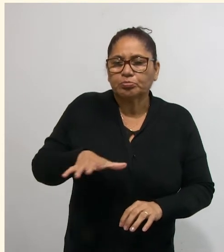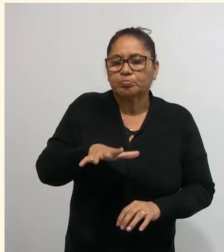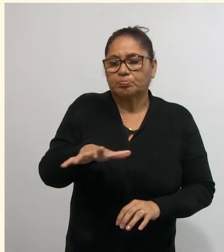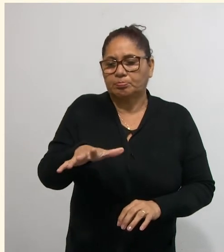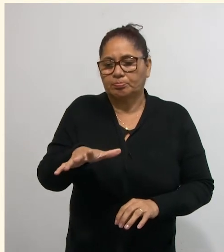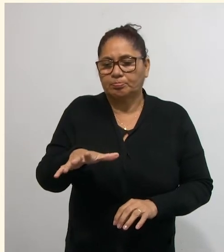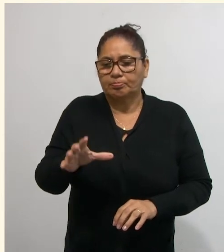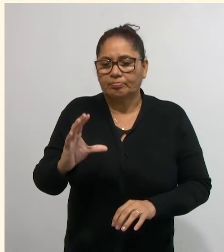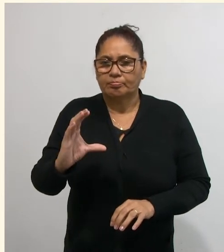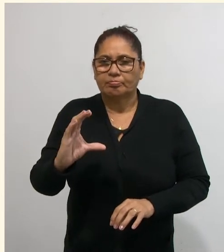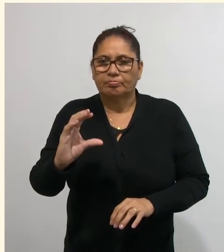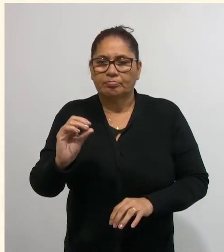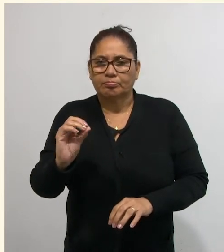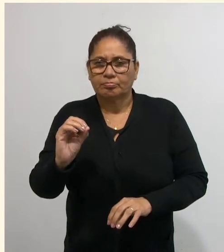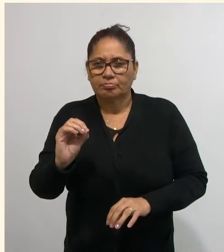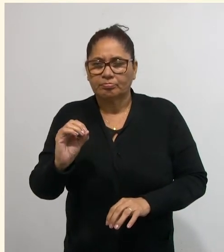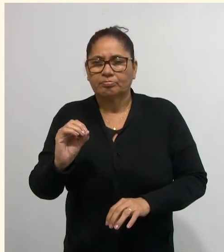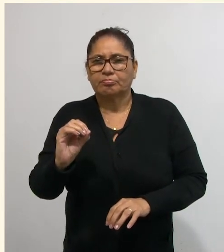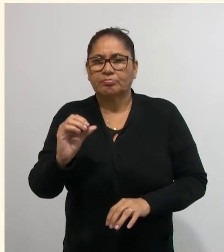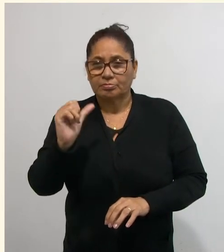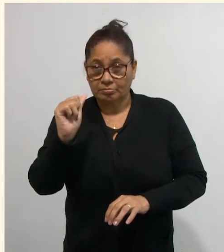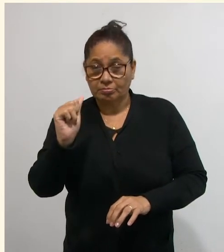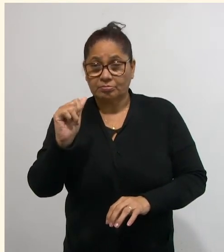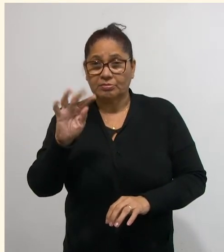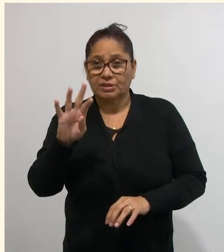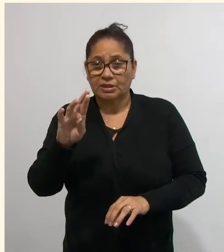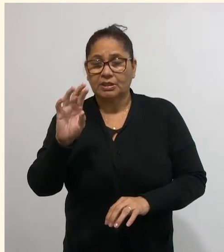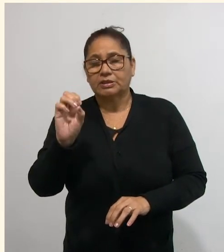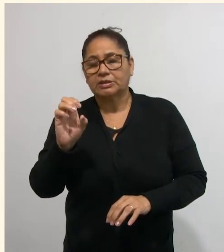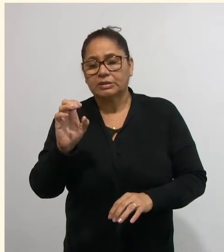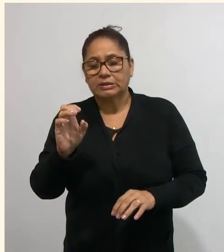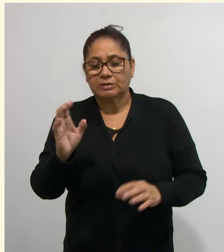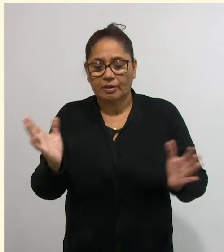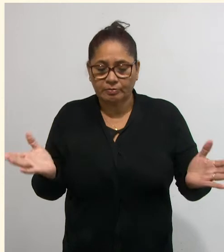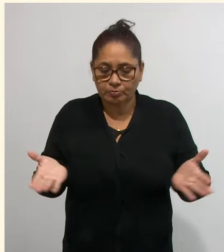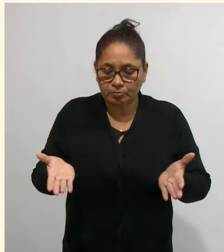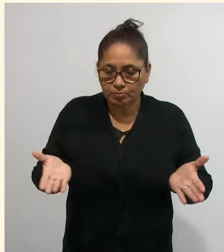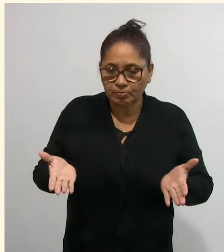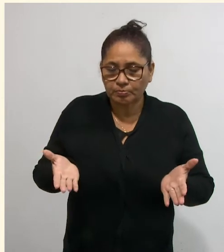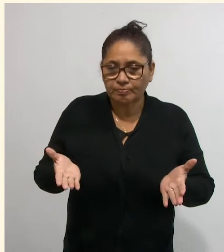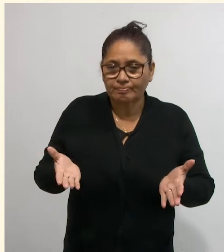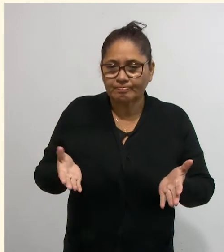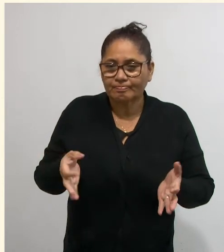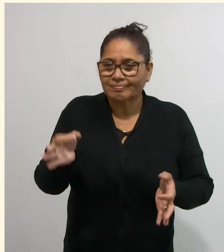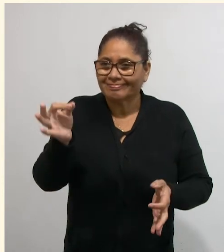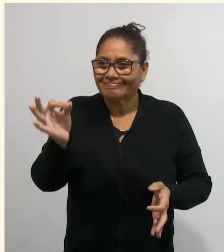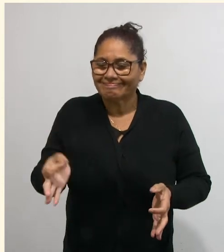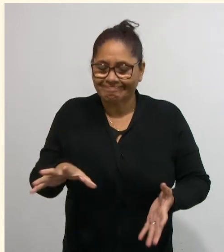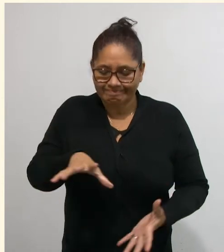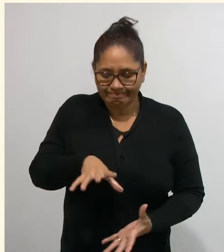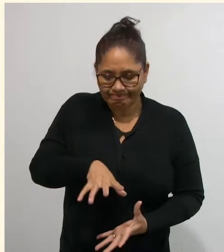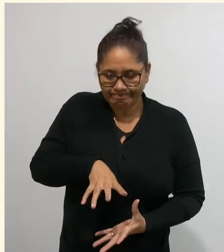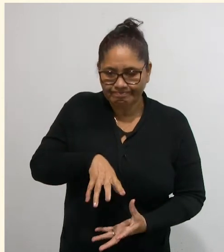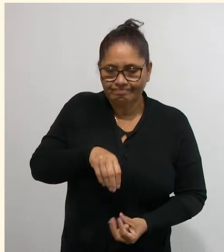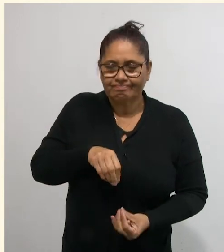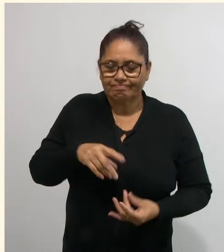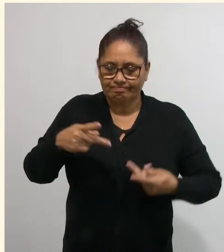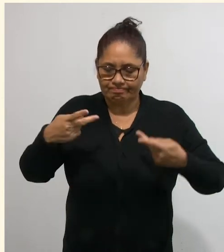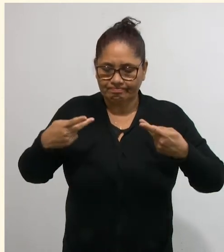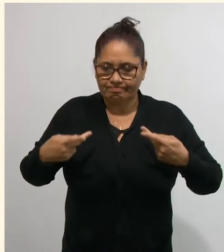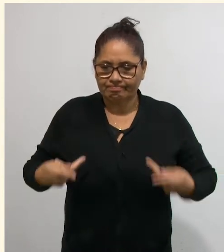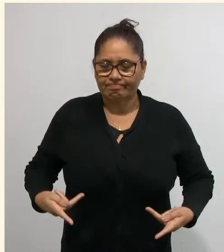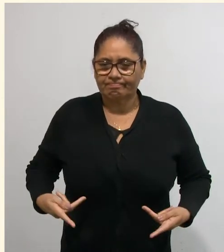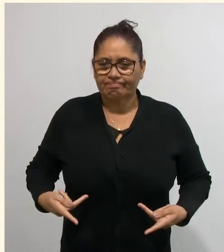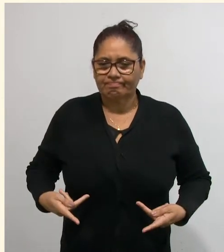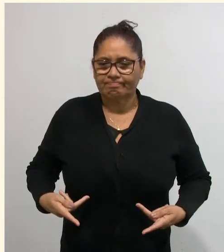as ideias cartesianas trouxeram para a Idade Moderna, e afirmavam que a alma humana é como